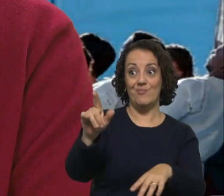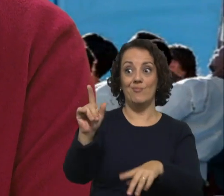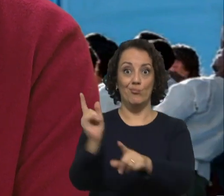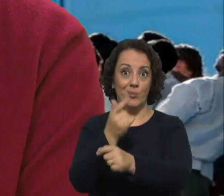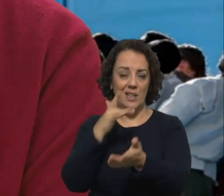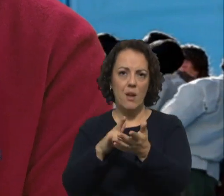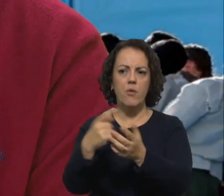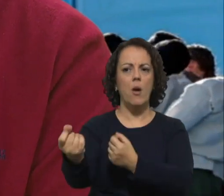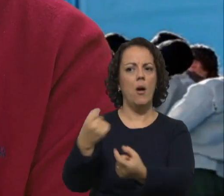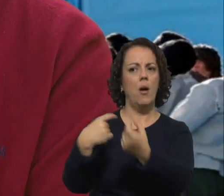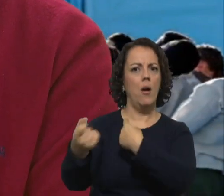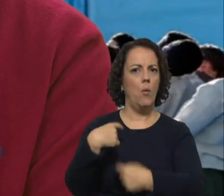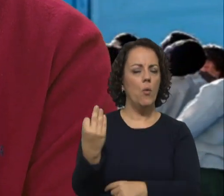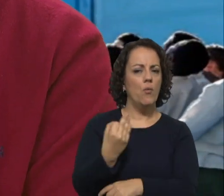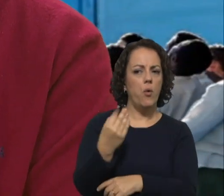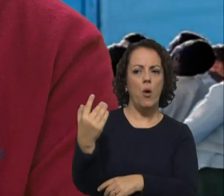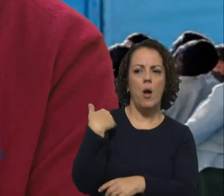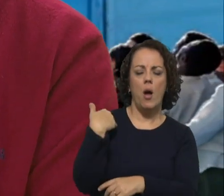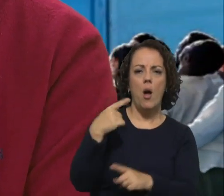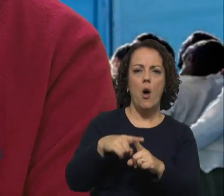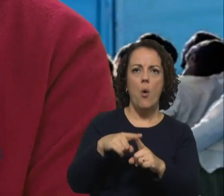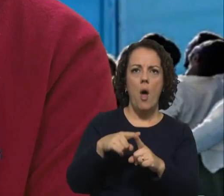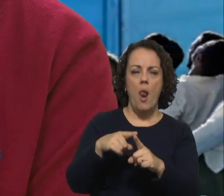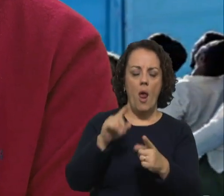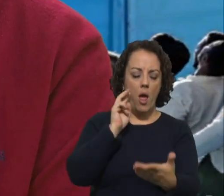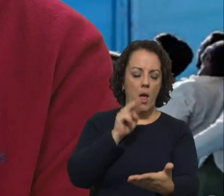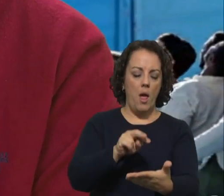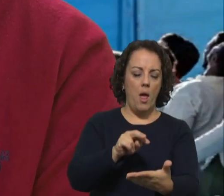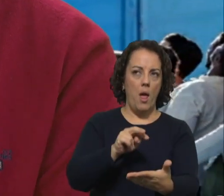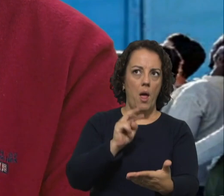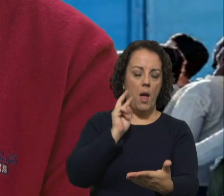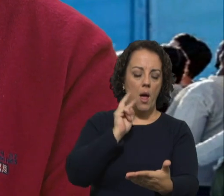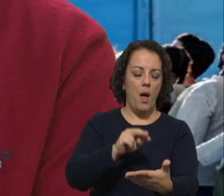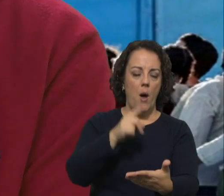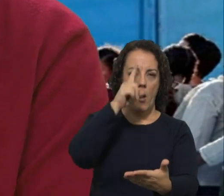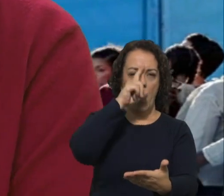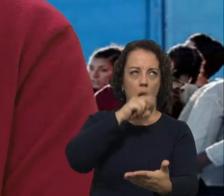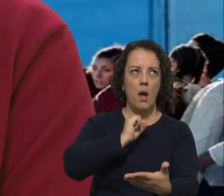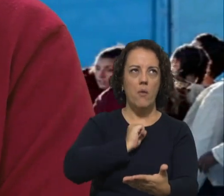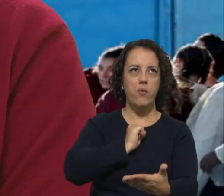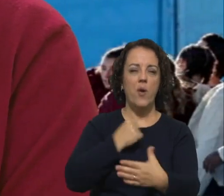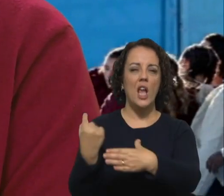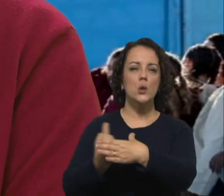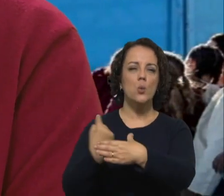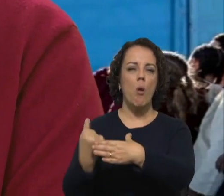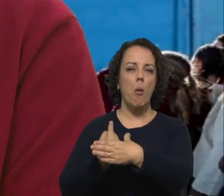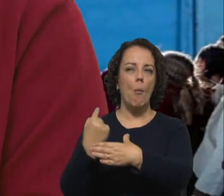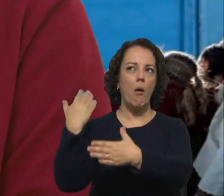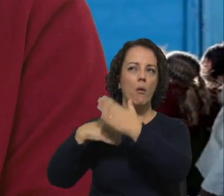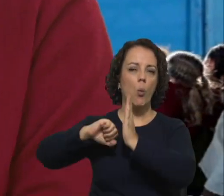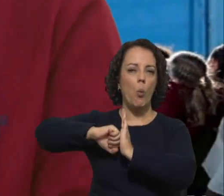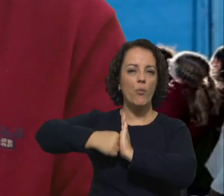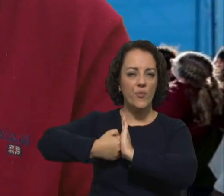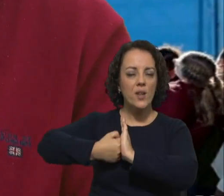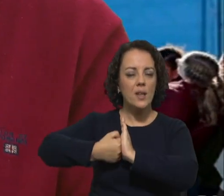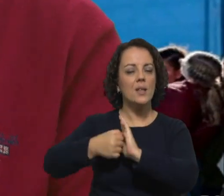feito soar esses ecos de se reverem nas suas próprias experiências de isolamento naquelas fotografias que se estavam a ver ali. Portanto, ou seja,